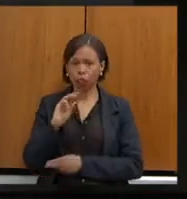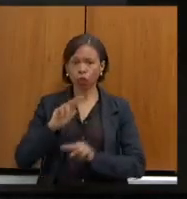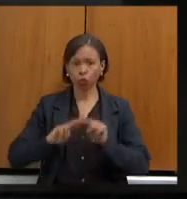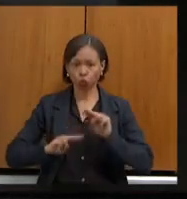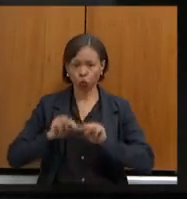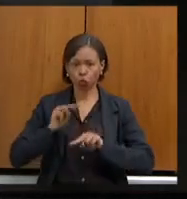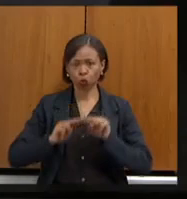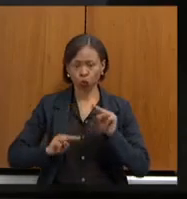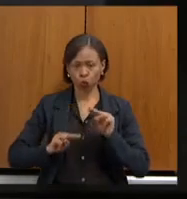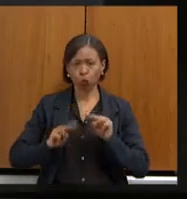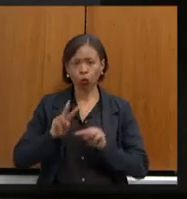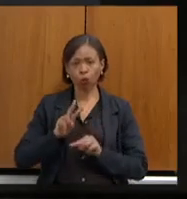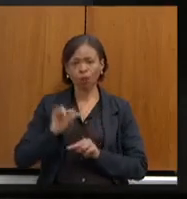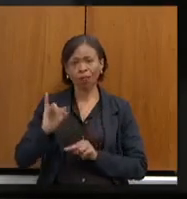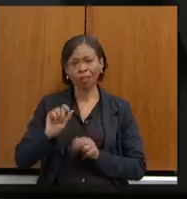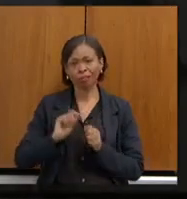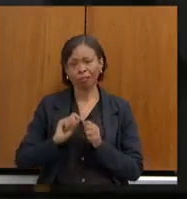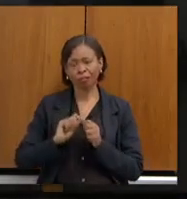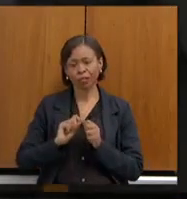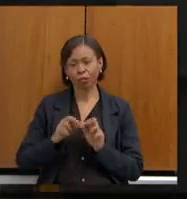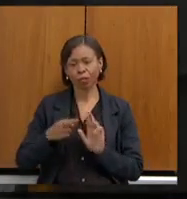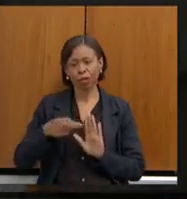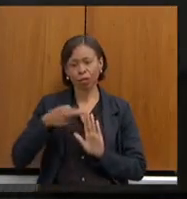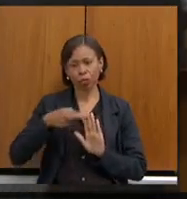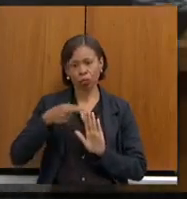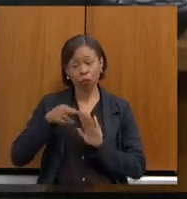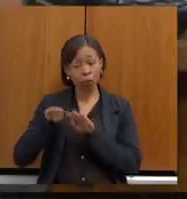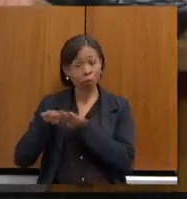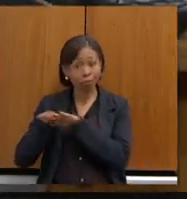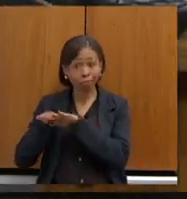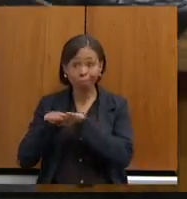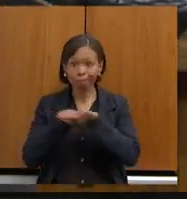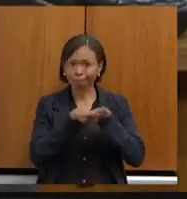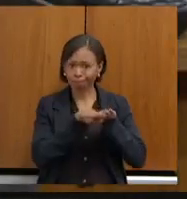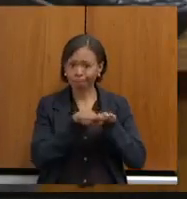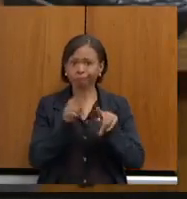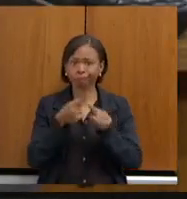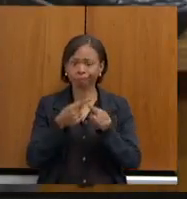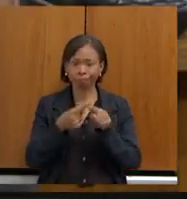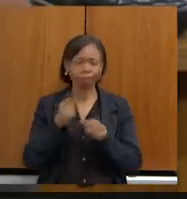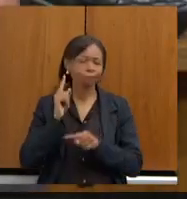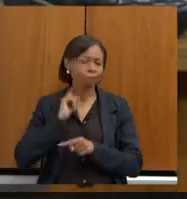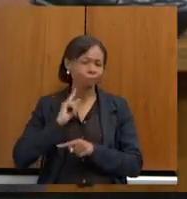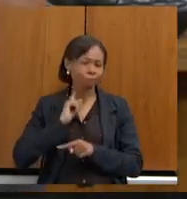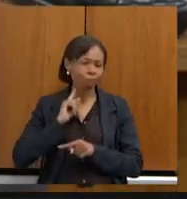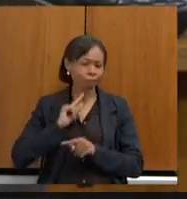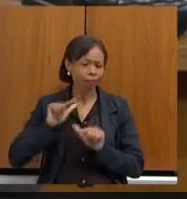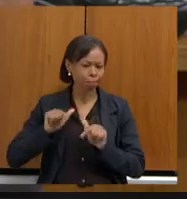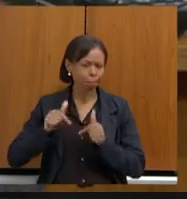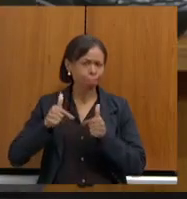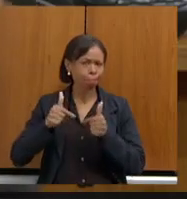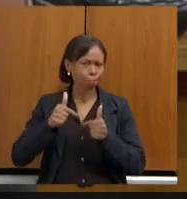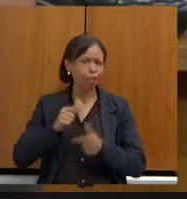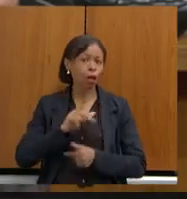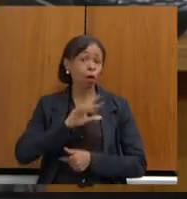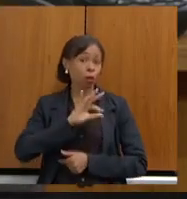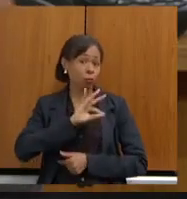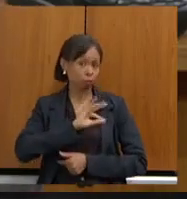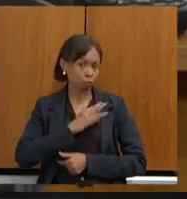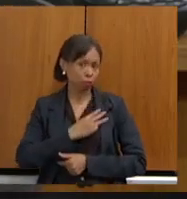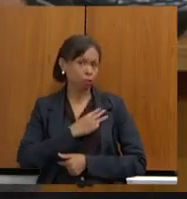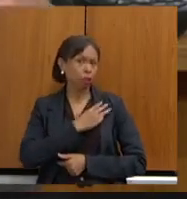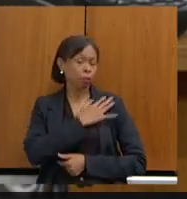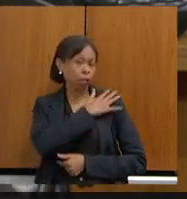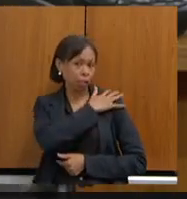deve ditar uma resolução padronizando a sabemos que meu Gerais também se ativa altamente positiva da Polícia Militar que diz